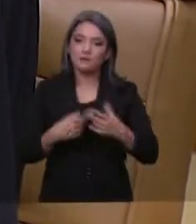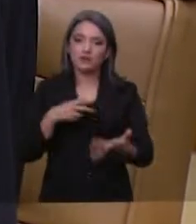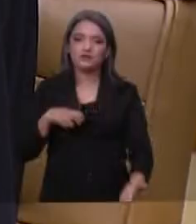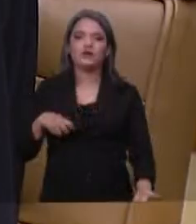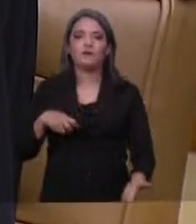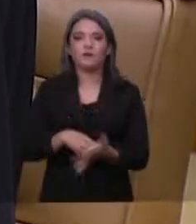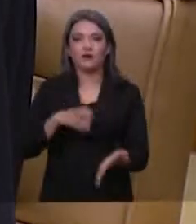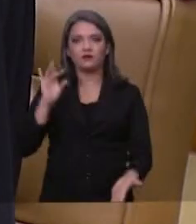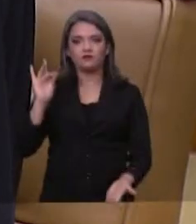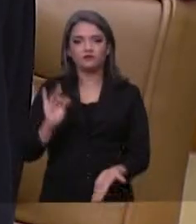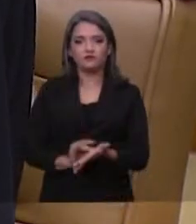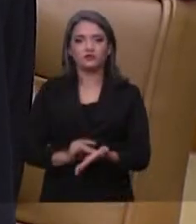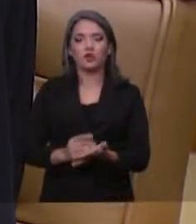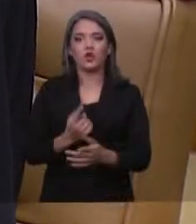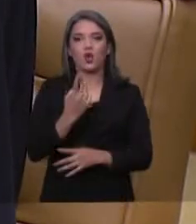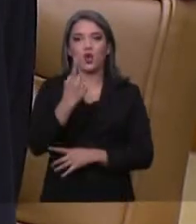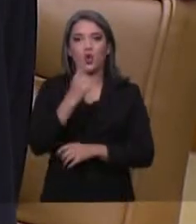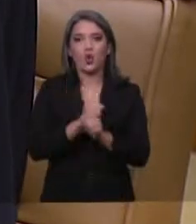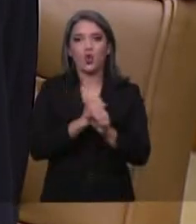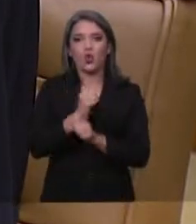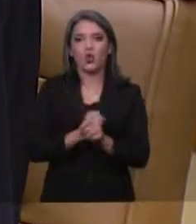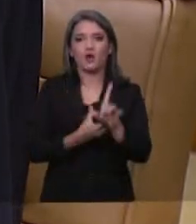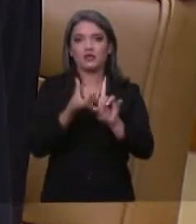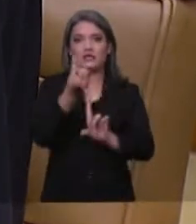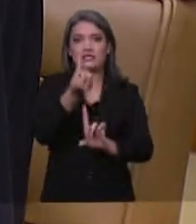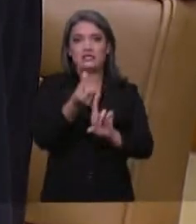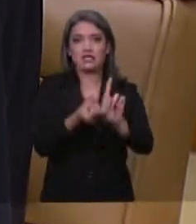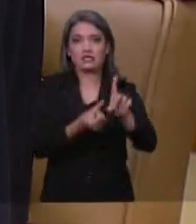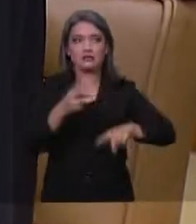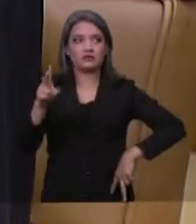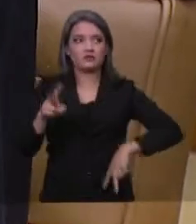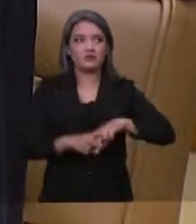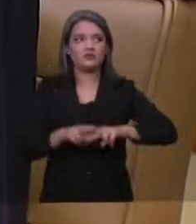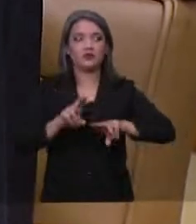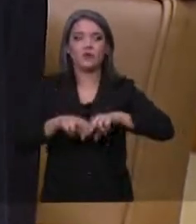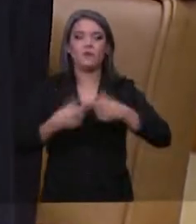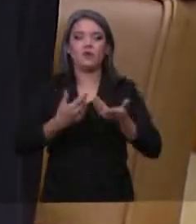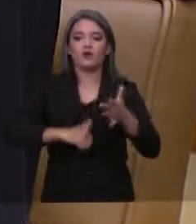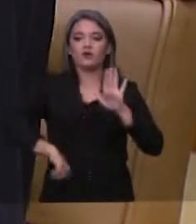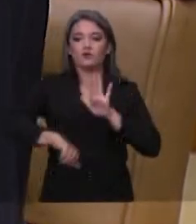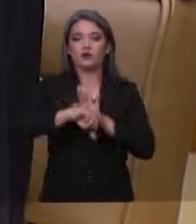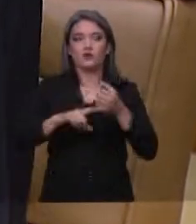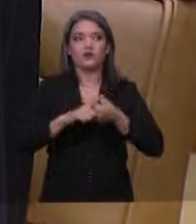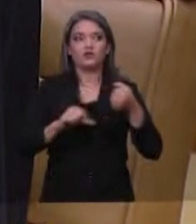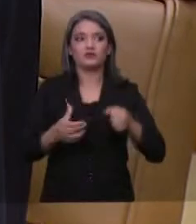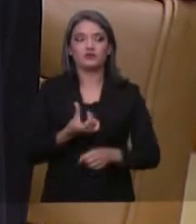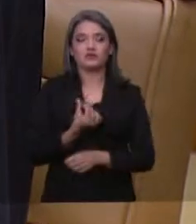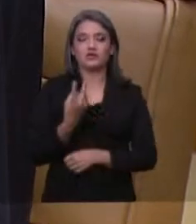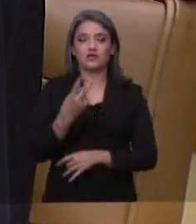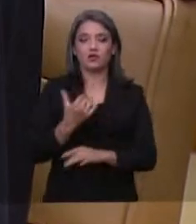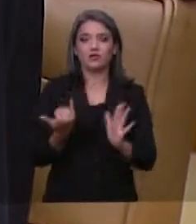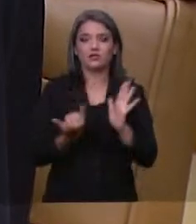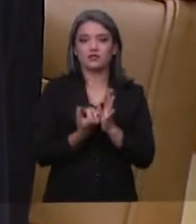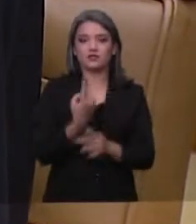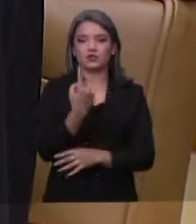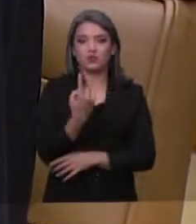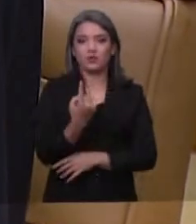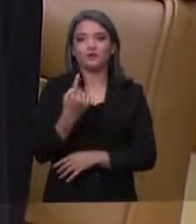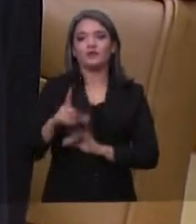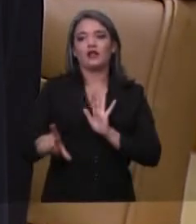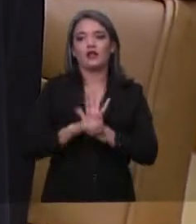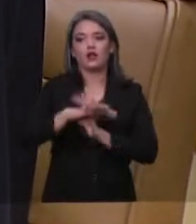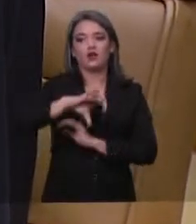pena definitivamente em 1 ano e 6 meses de reclusão para o delito do artigo 62, inciso 1 da Lei